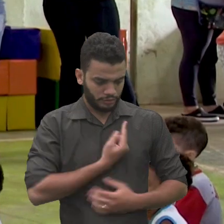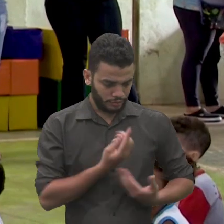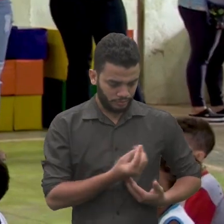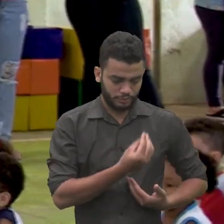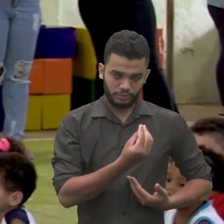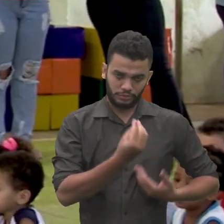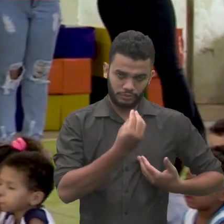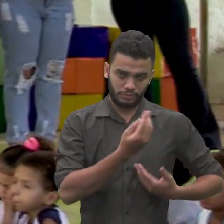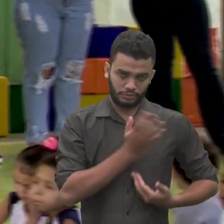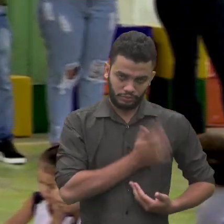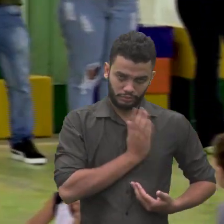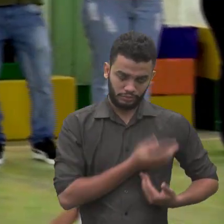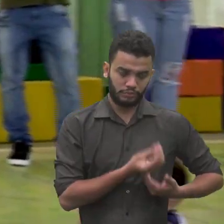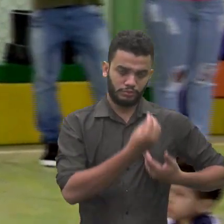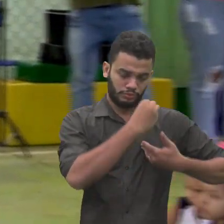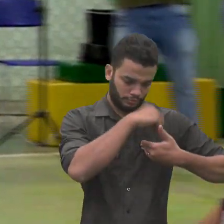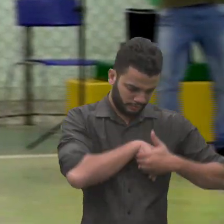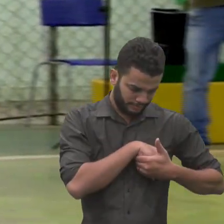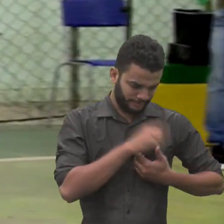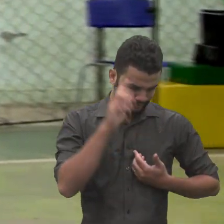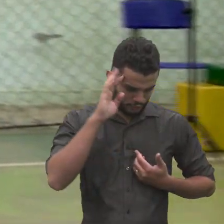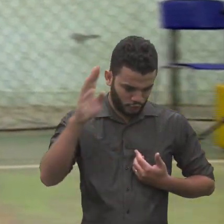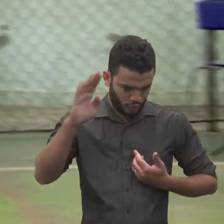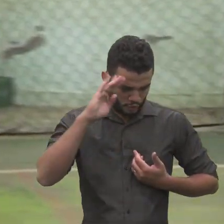E depois esse sonho, ele vira